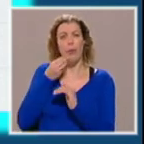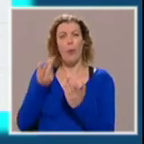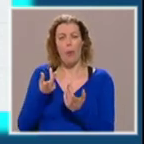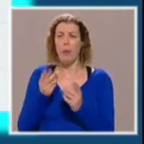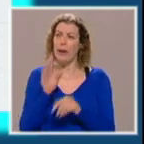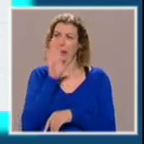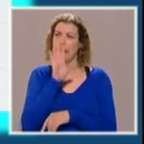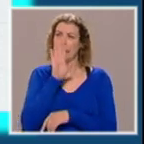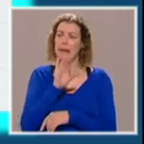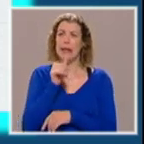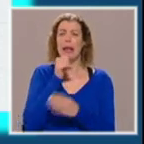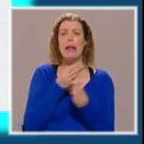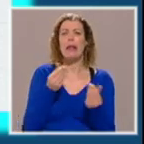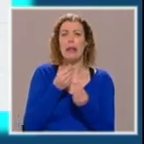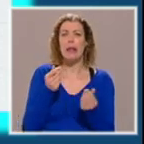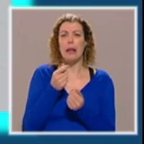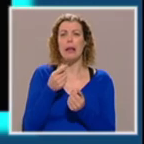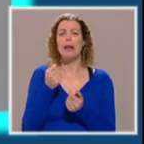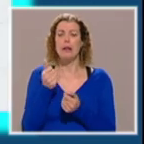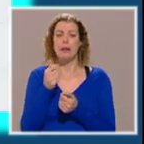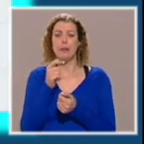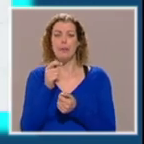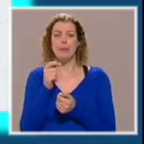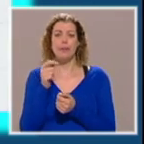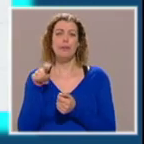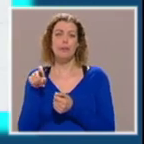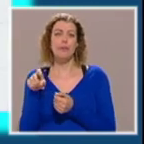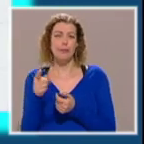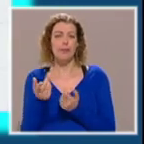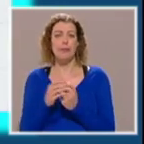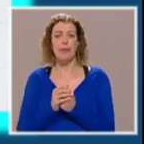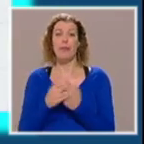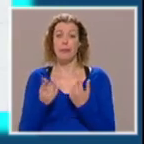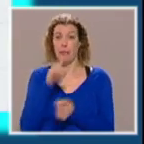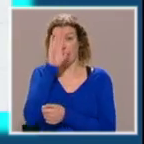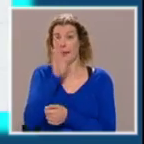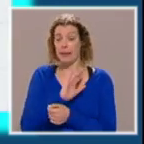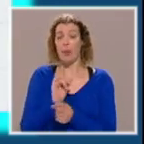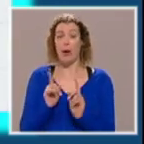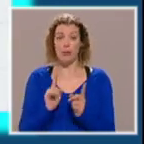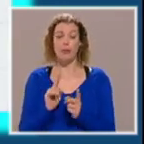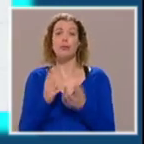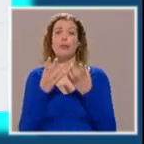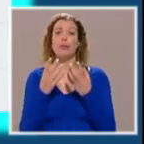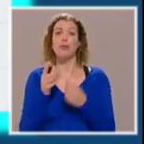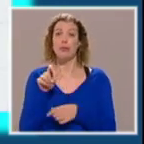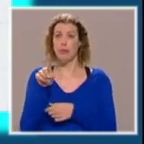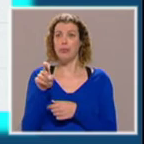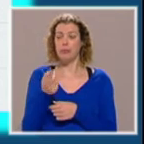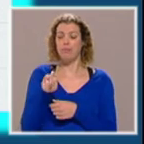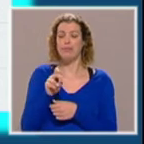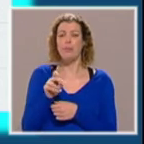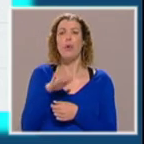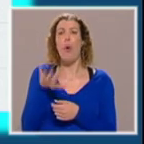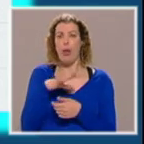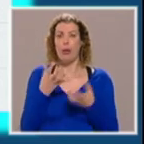é que falamos de esperma e em que momento é que falamos de espermatozoide. Já sabemos que os espermatozoides são